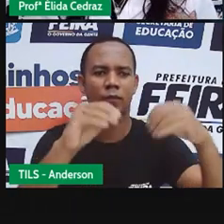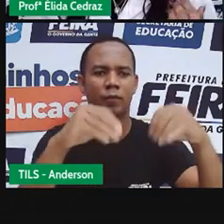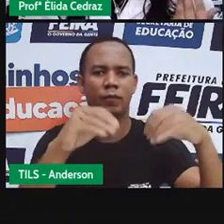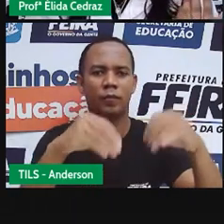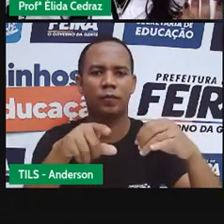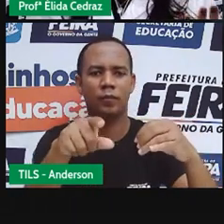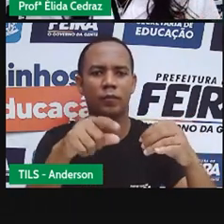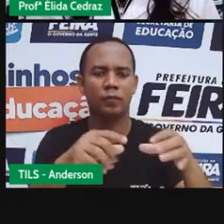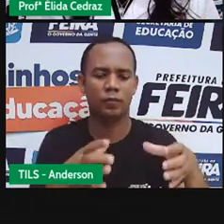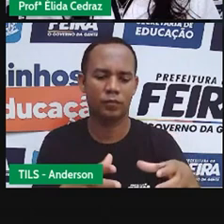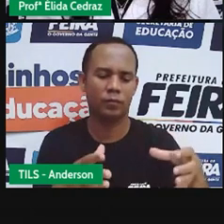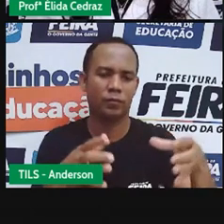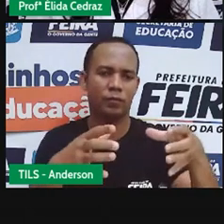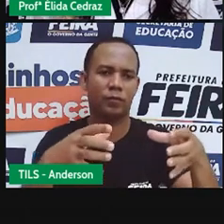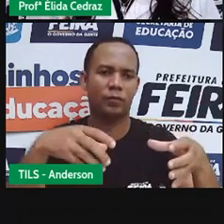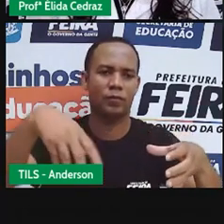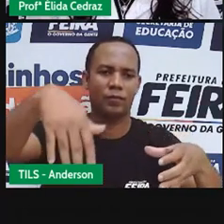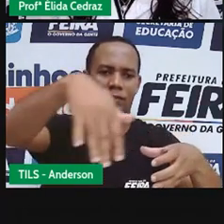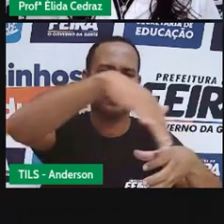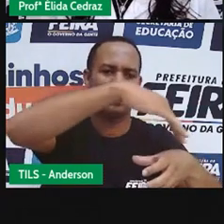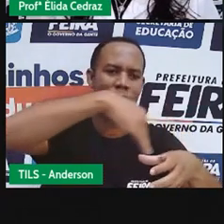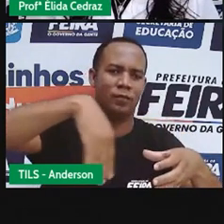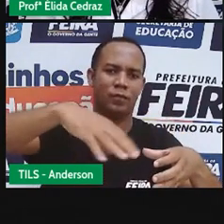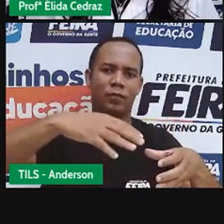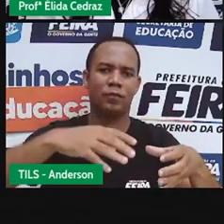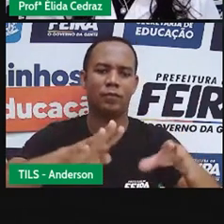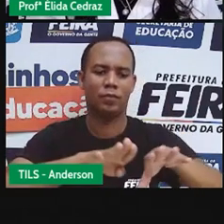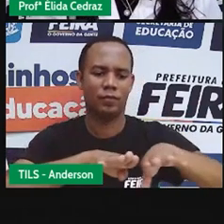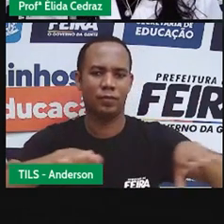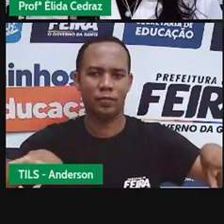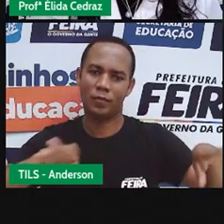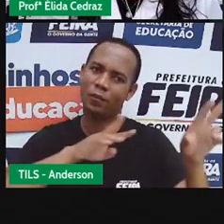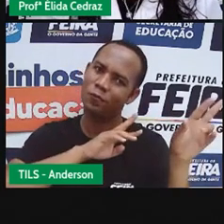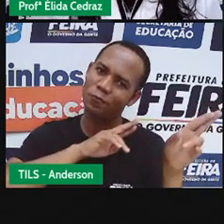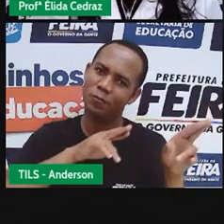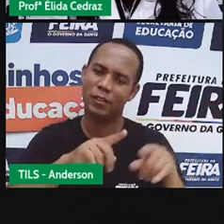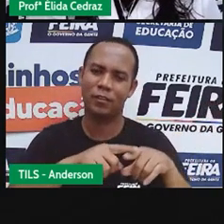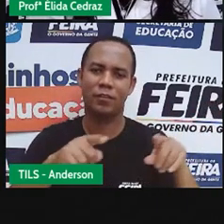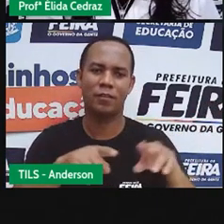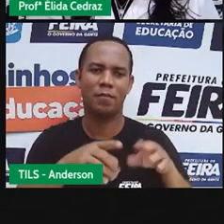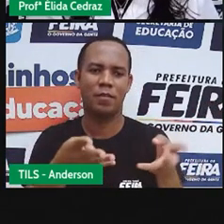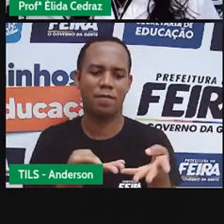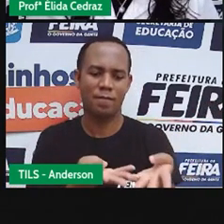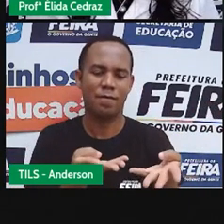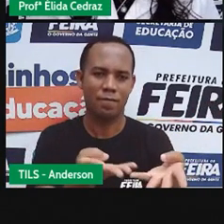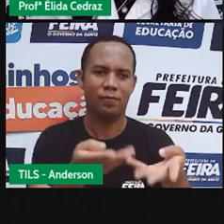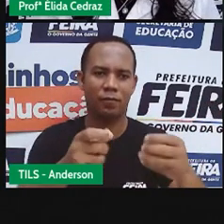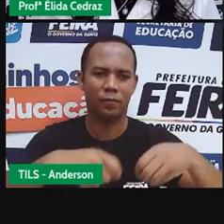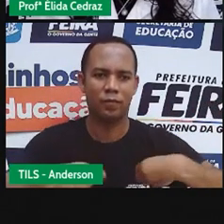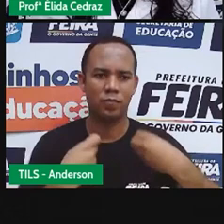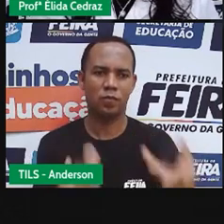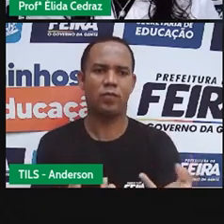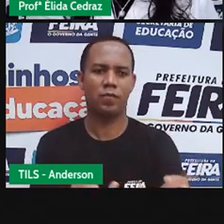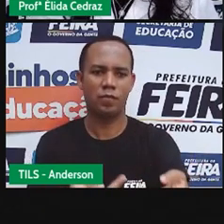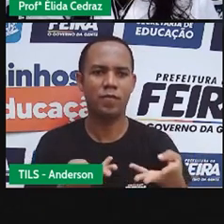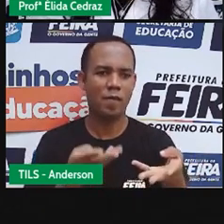né, eles produzem a cestaria, fazem esteiras, redes, as armadilhas de pesca e